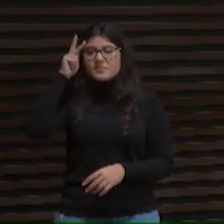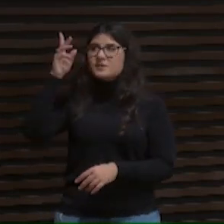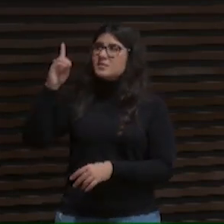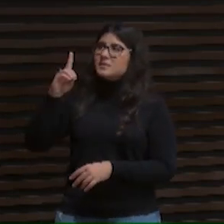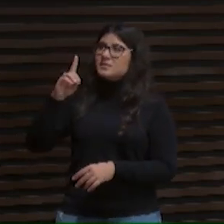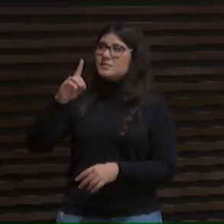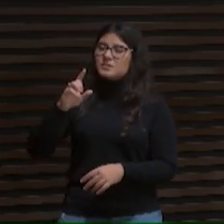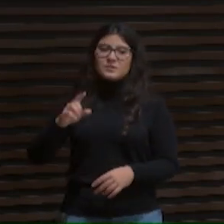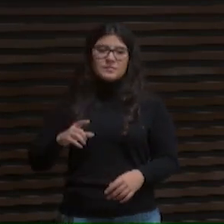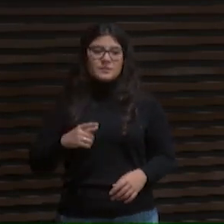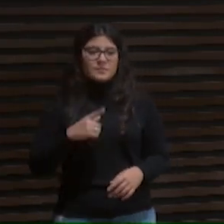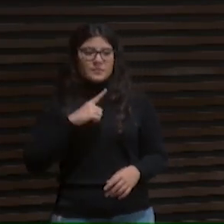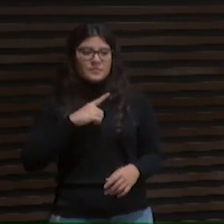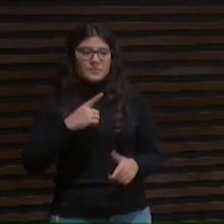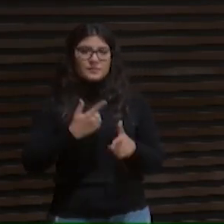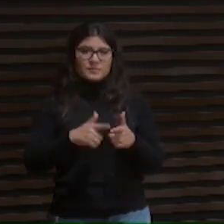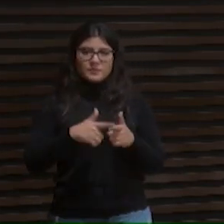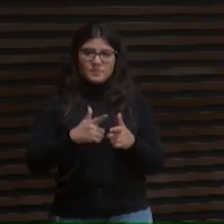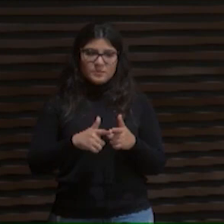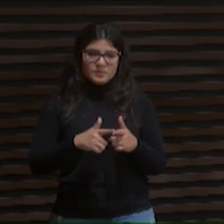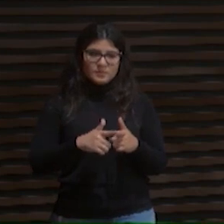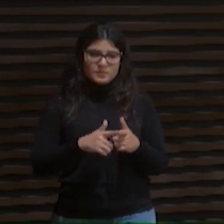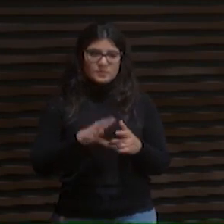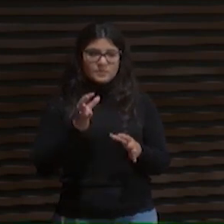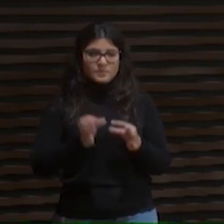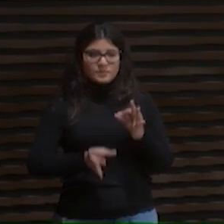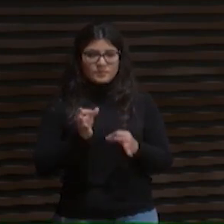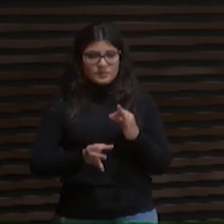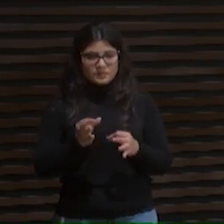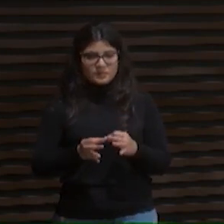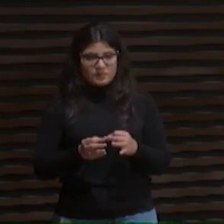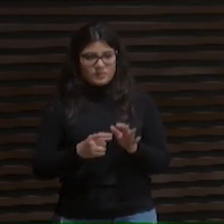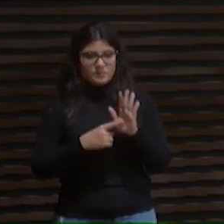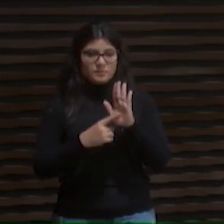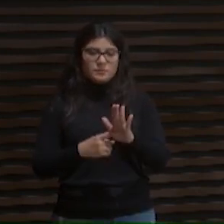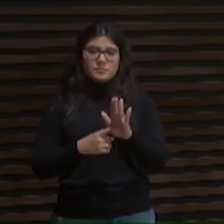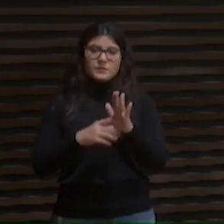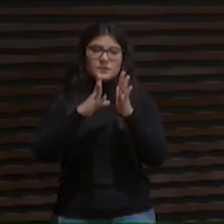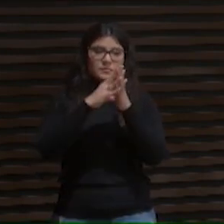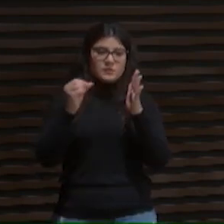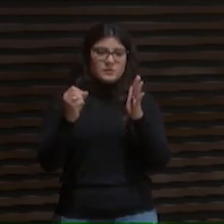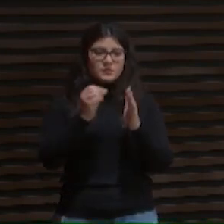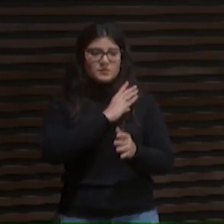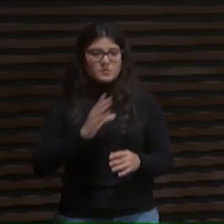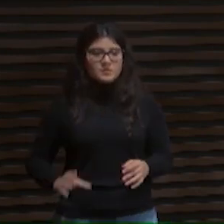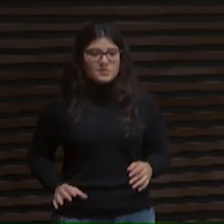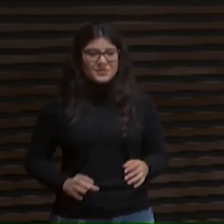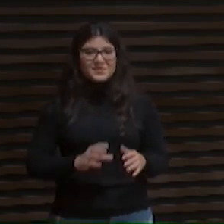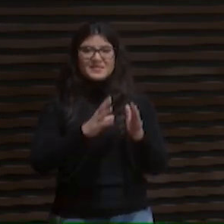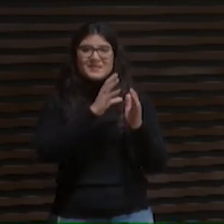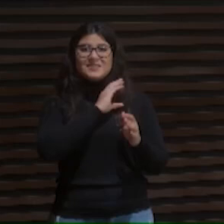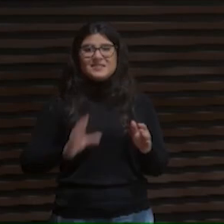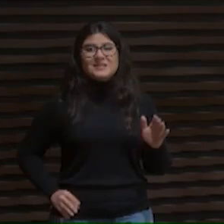Provoca a negação do ego, justamente para possibilitar ser imitador de Cristo. Que Cristo apareça.